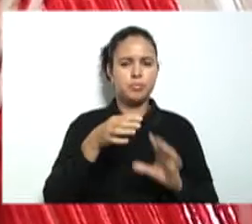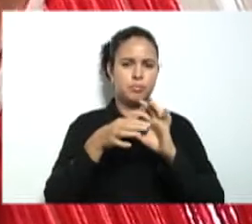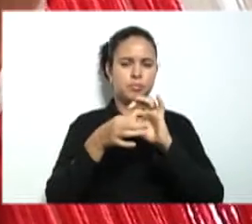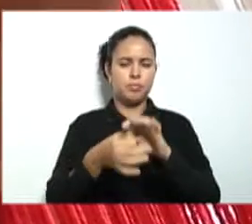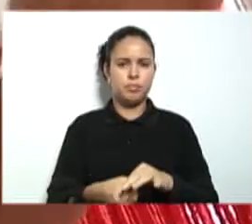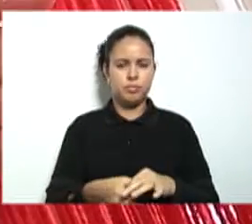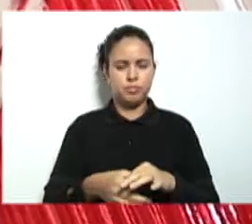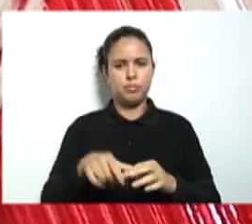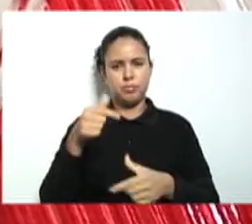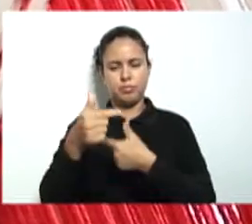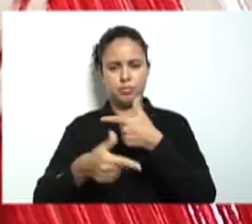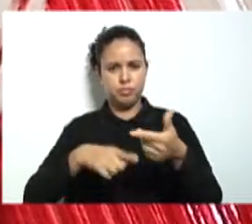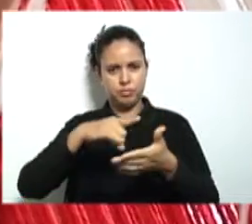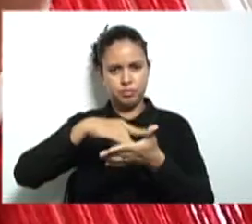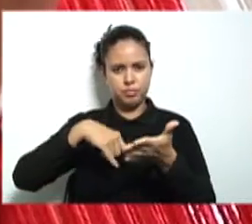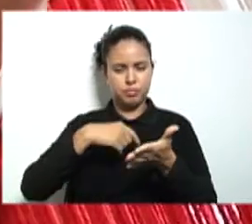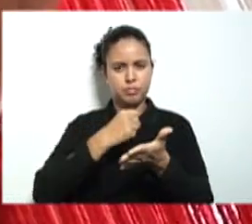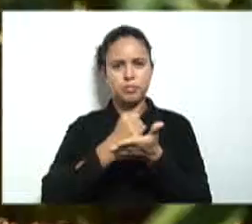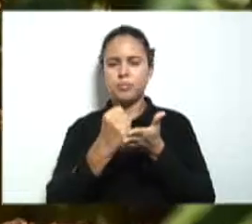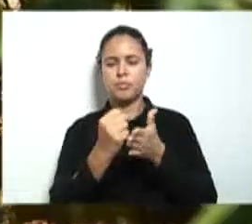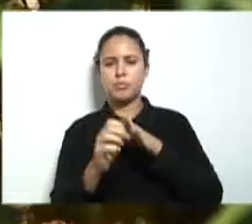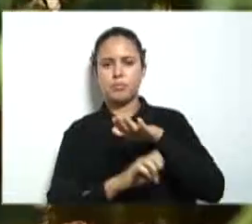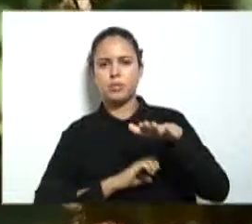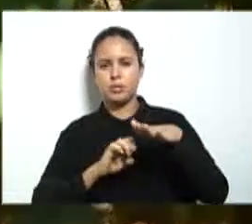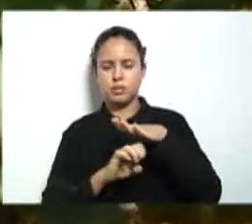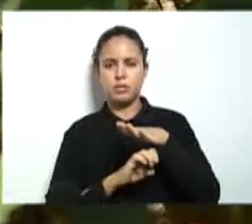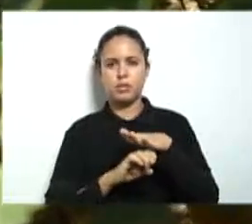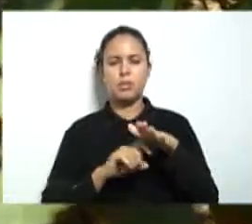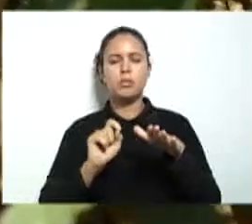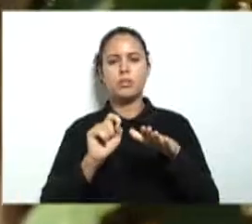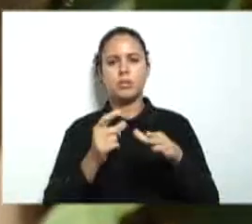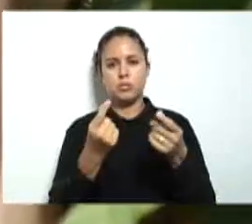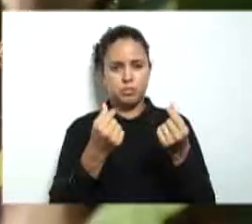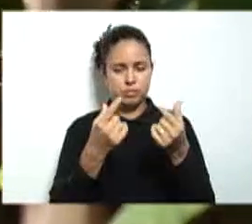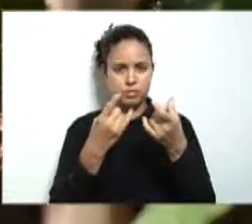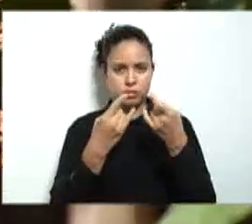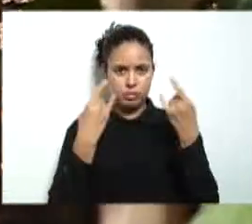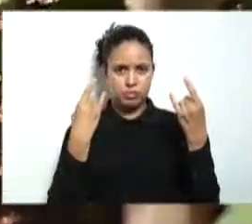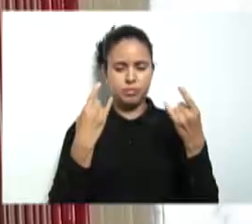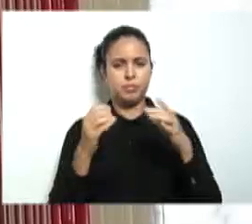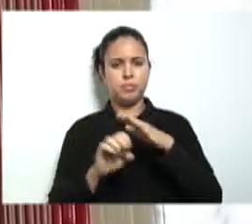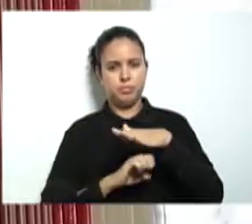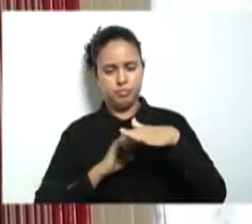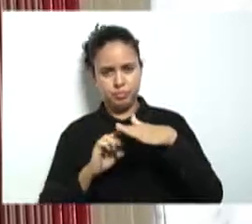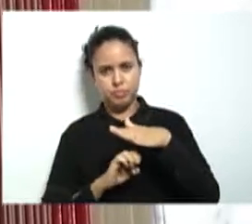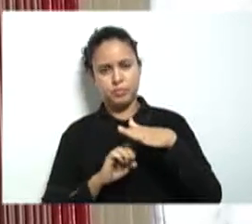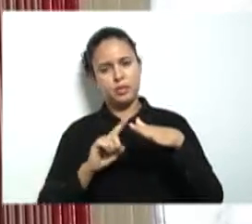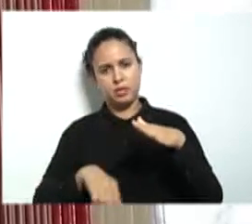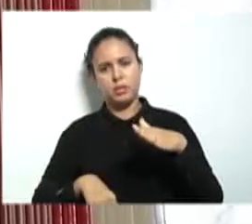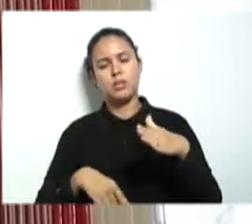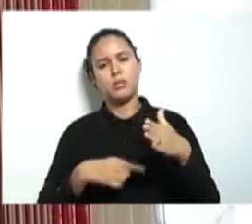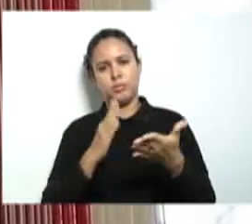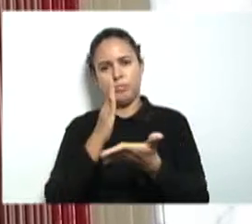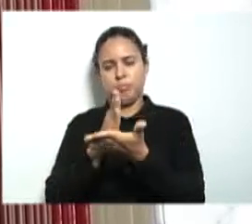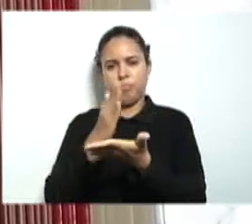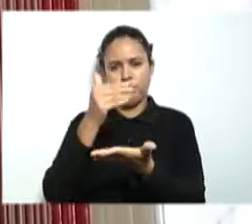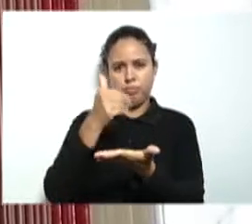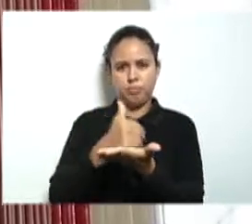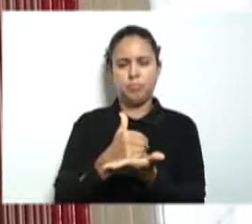empresa. E assim como em outras cooperativas, o que seria lucro numa empresa privada vira renda dividida entre